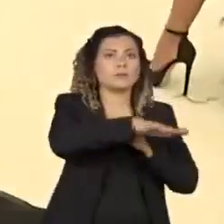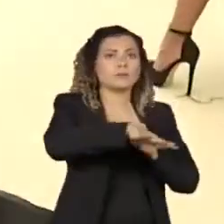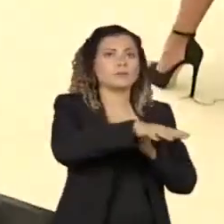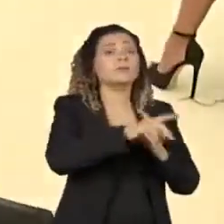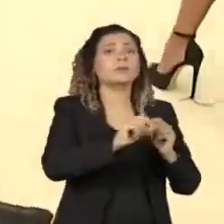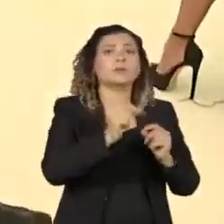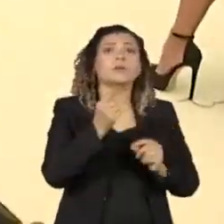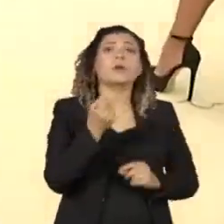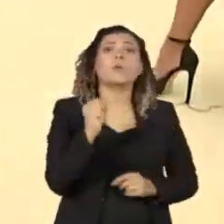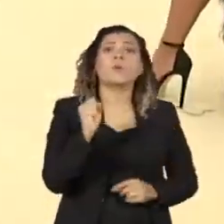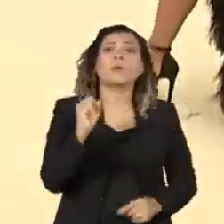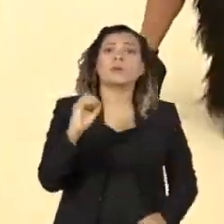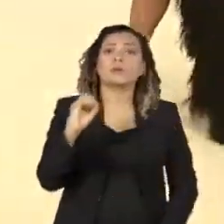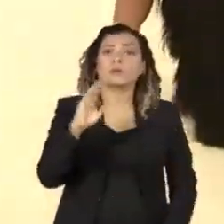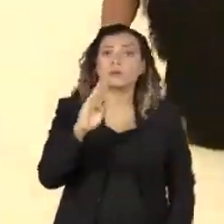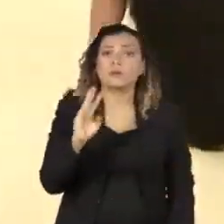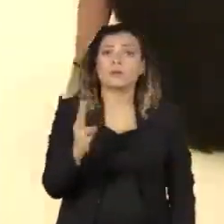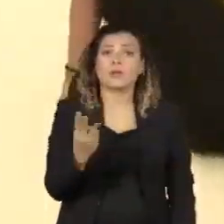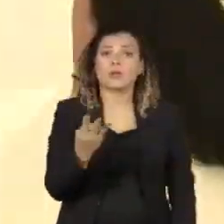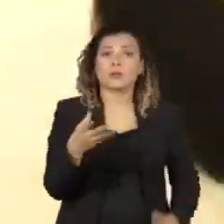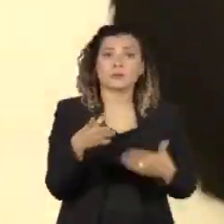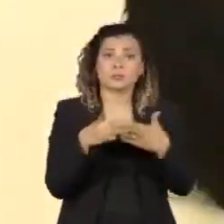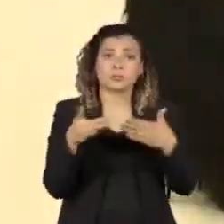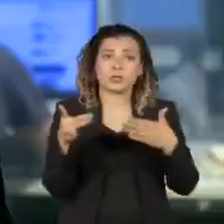de mais de 80 milhões de dólares